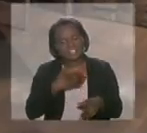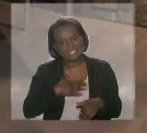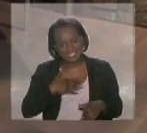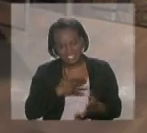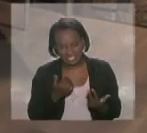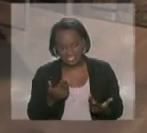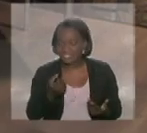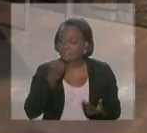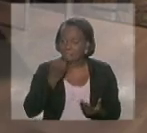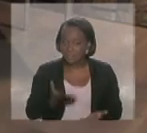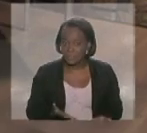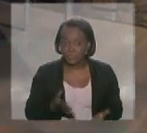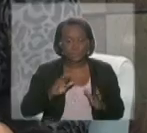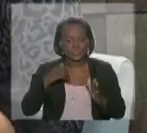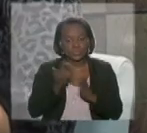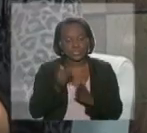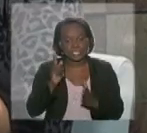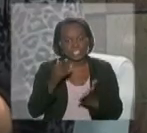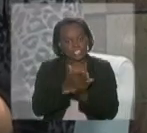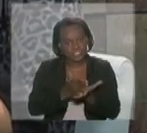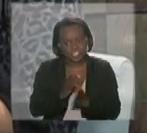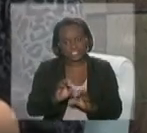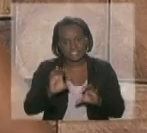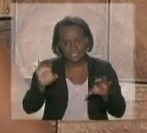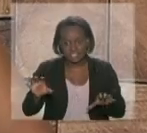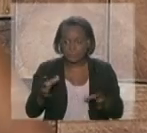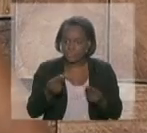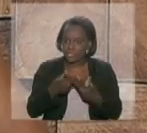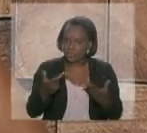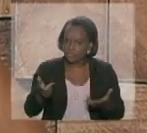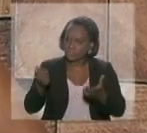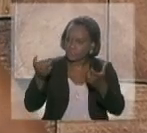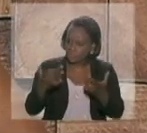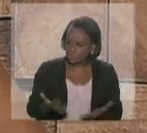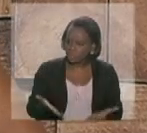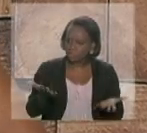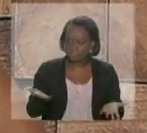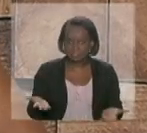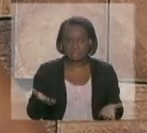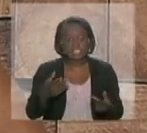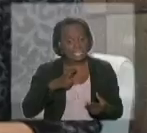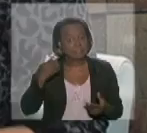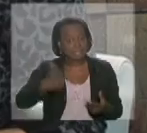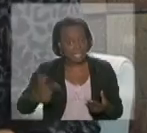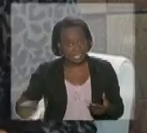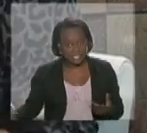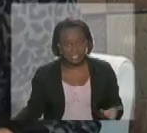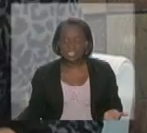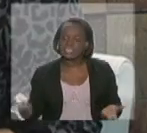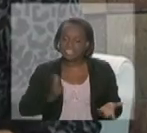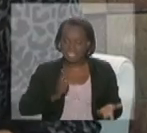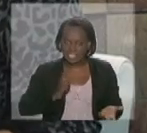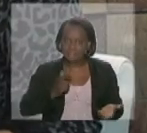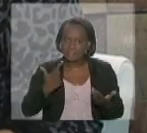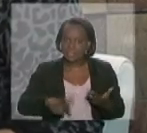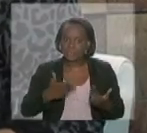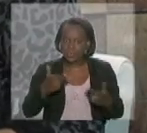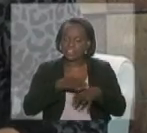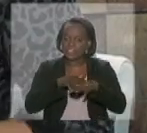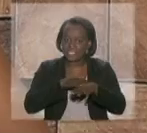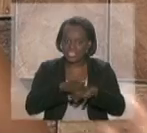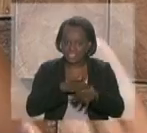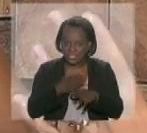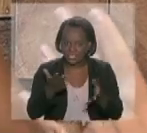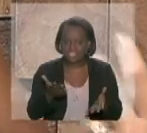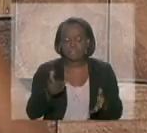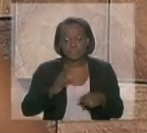no meu que bom todo não vamos dividir menino quanta coisa que você falou aí né g e tem muito mais né tem as coisas pra gente